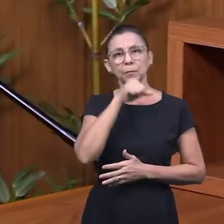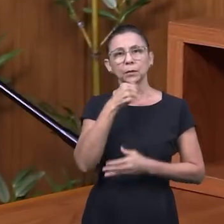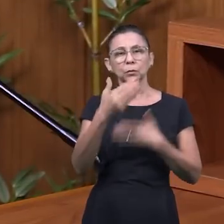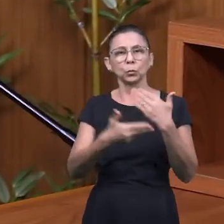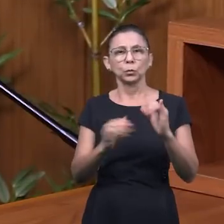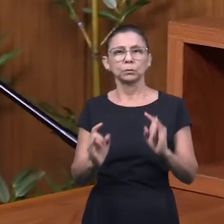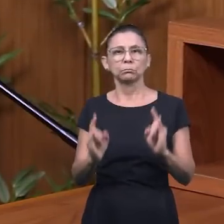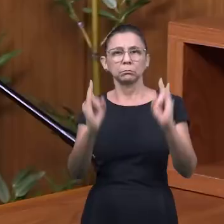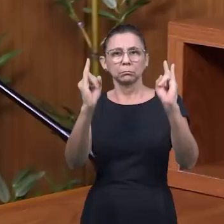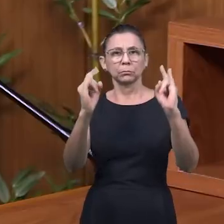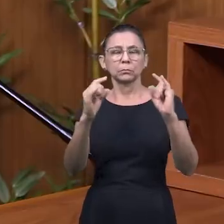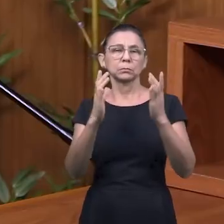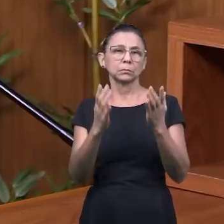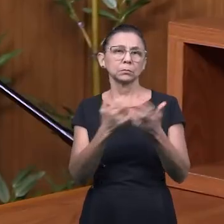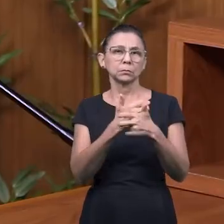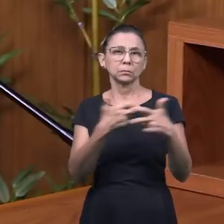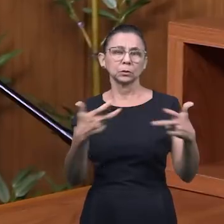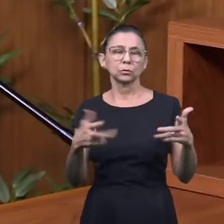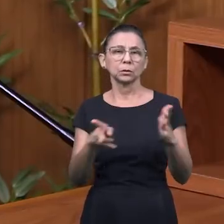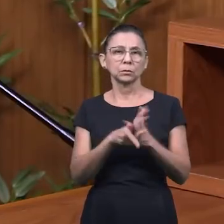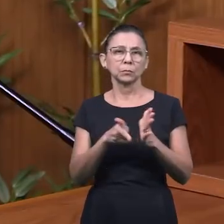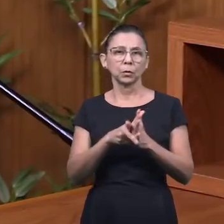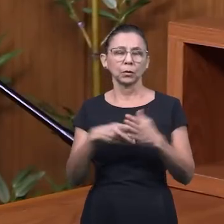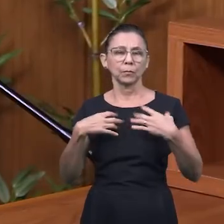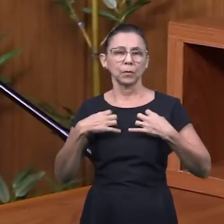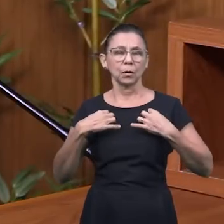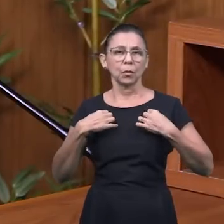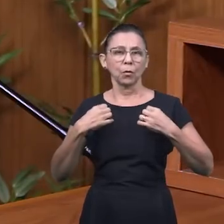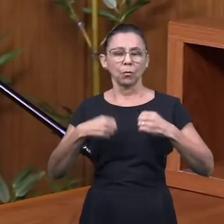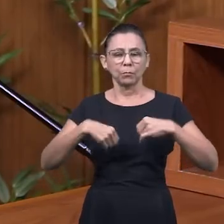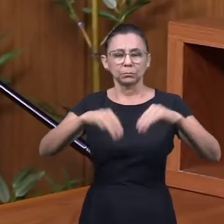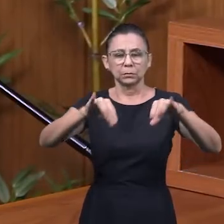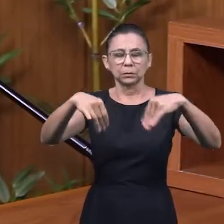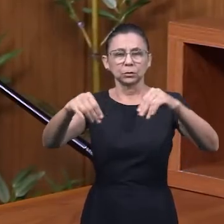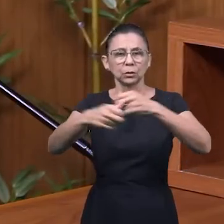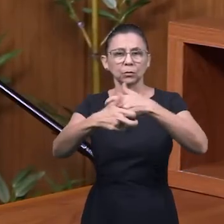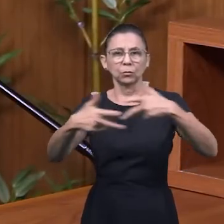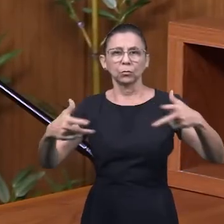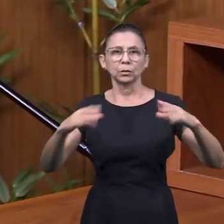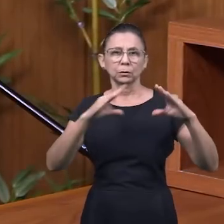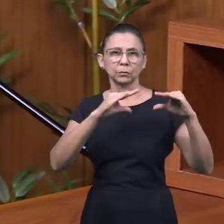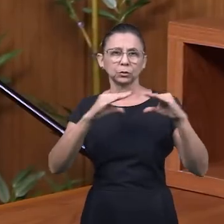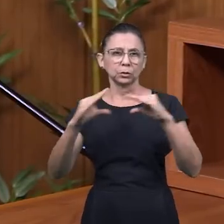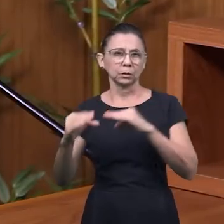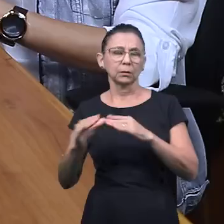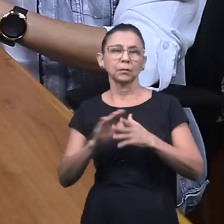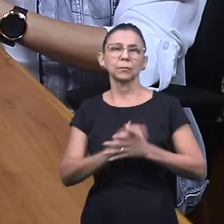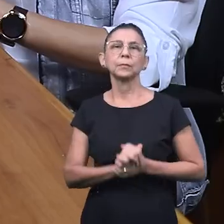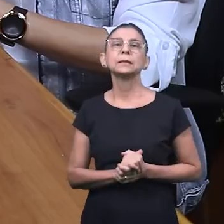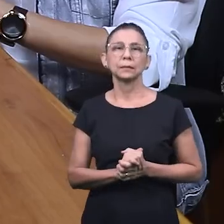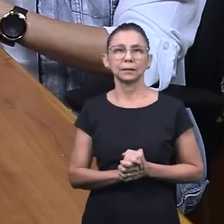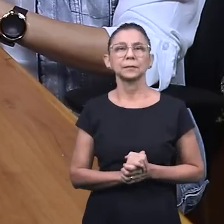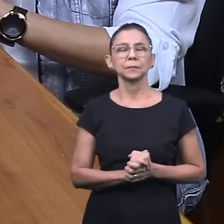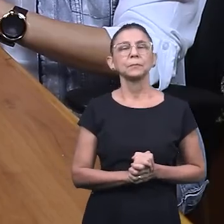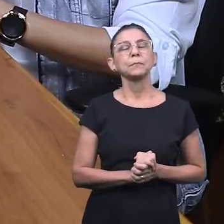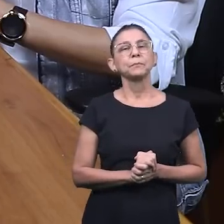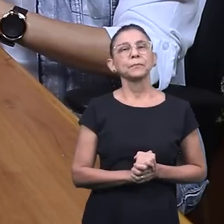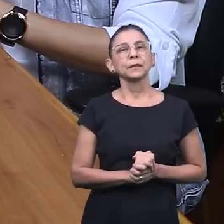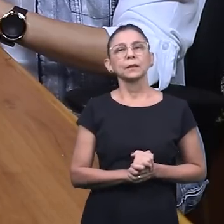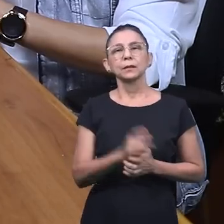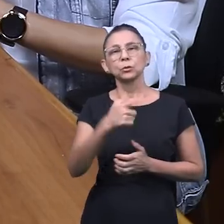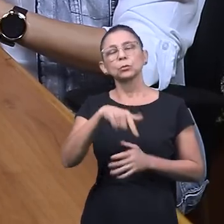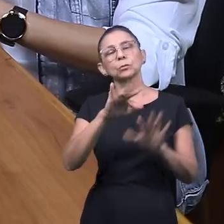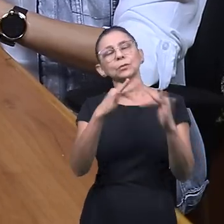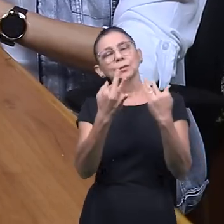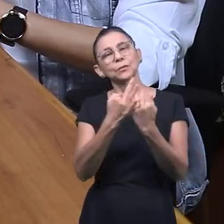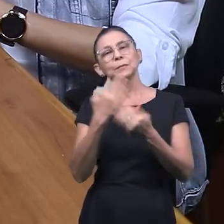da equipe de brigada. E meu irmão auxilia ali como monitor de crianças também. Todos ele atuando na obra do Senhor.